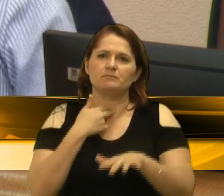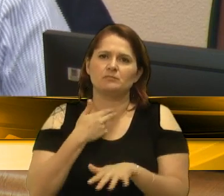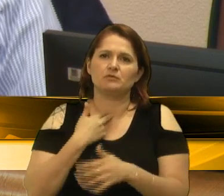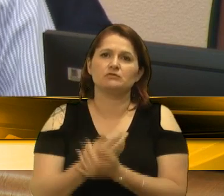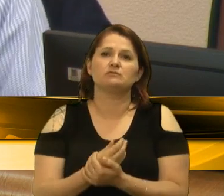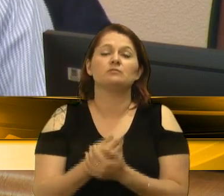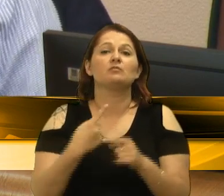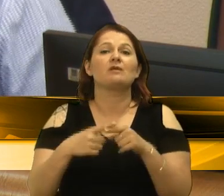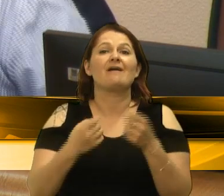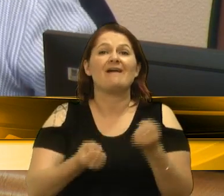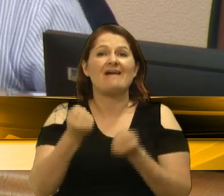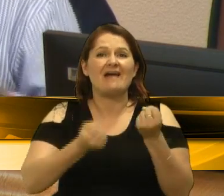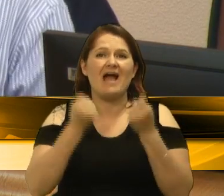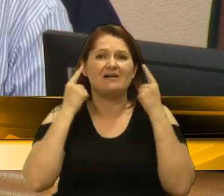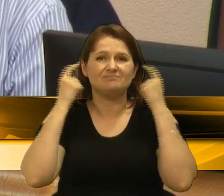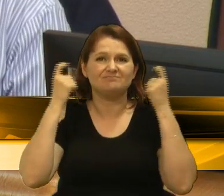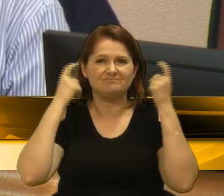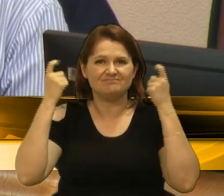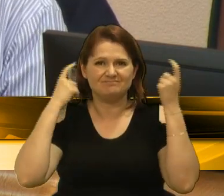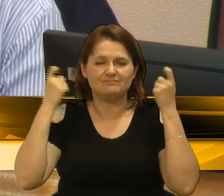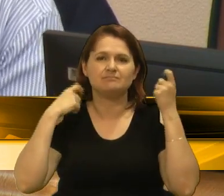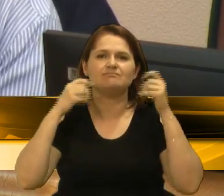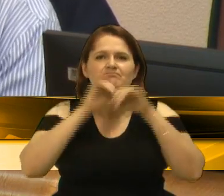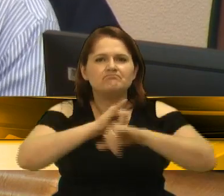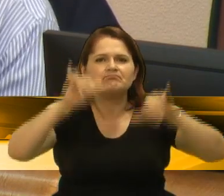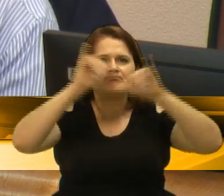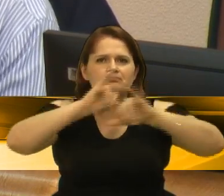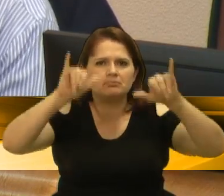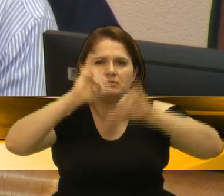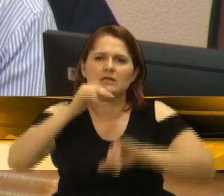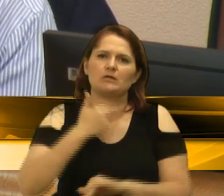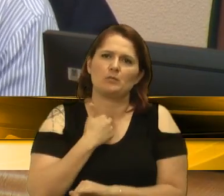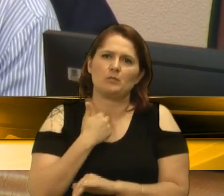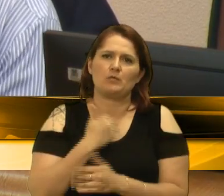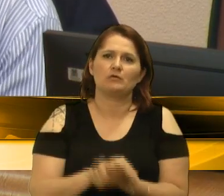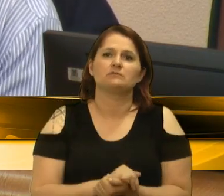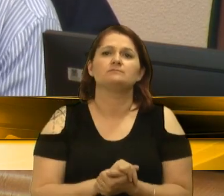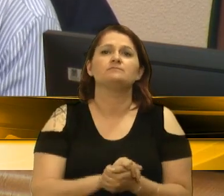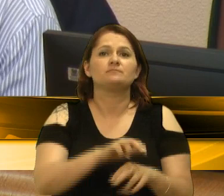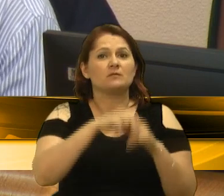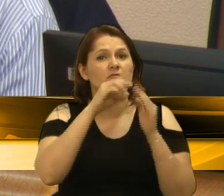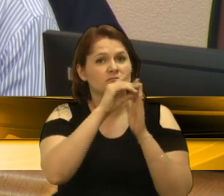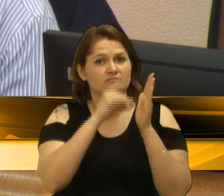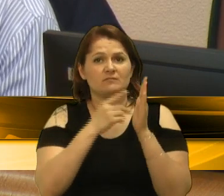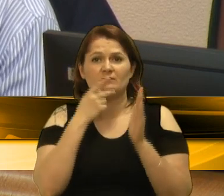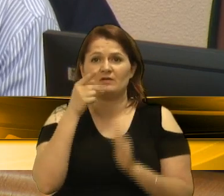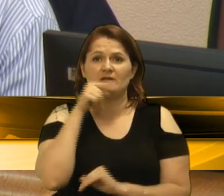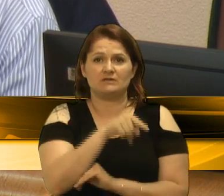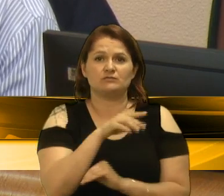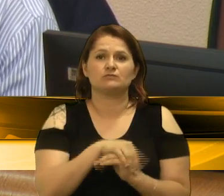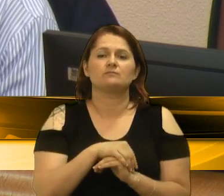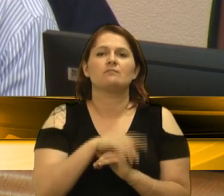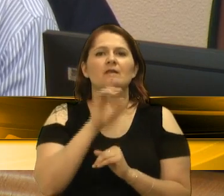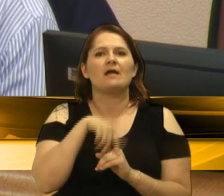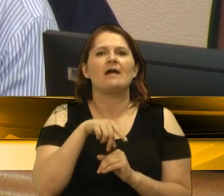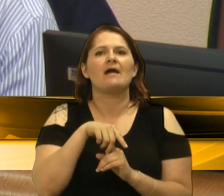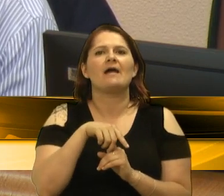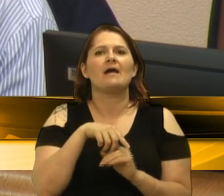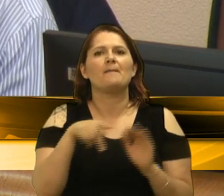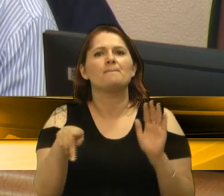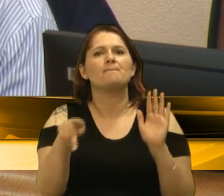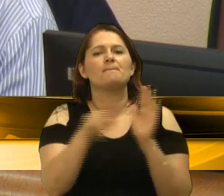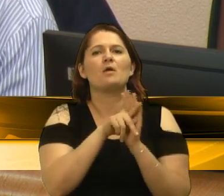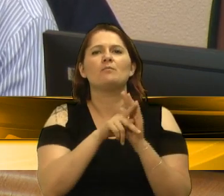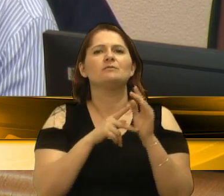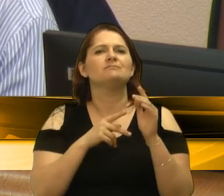objetos sonoros nesse e em outros espaços públicos que o decreto vergastado discrimina, inviabilizaria por completo a livre expressão